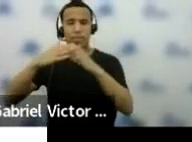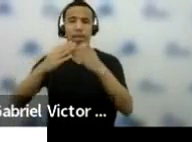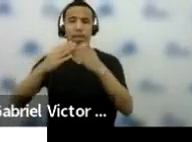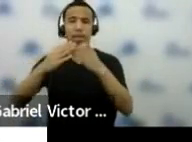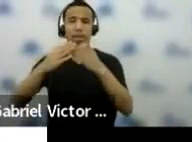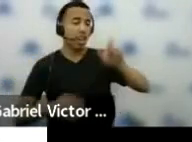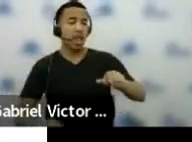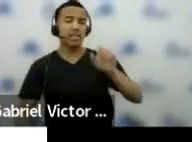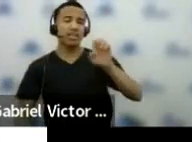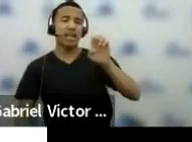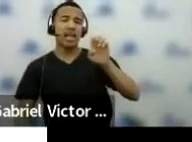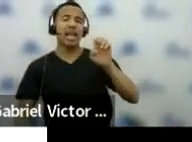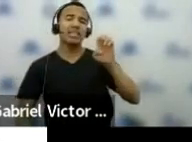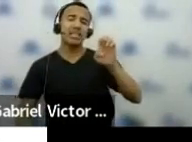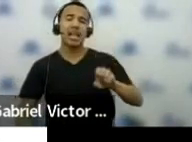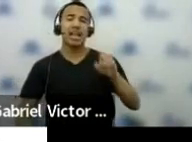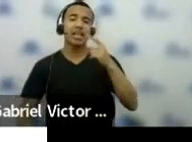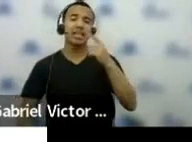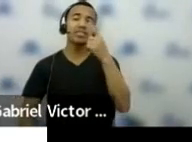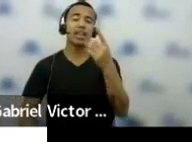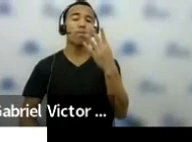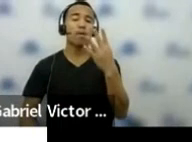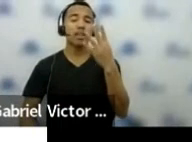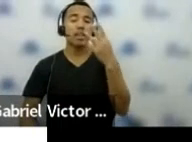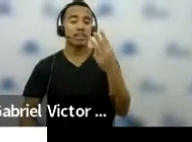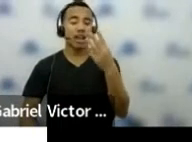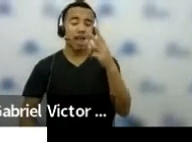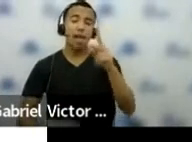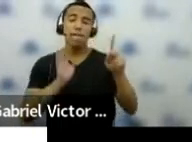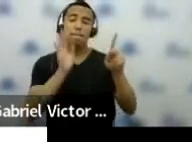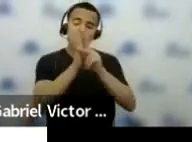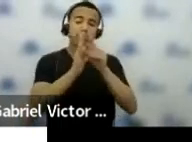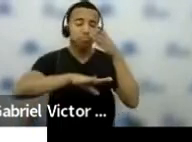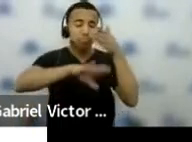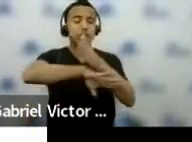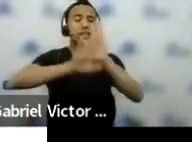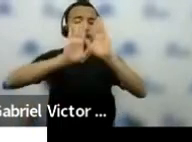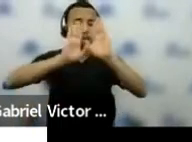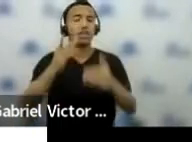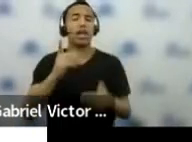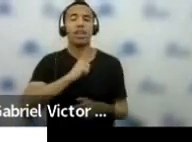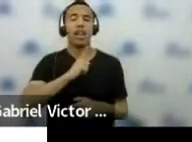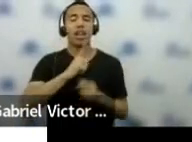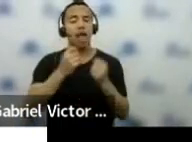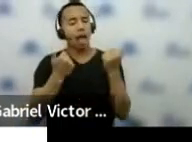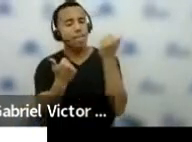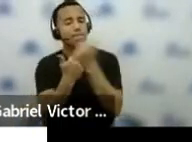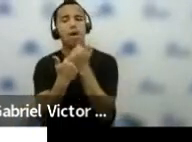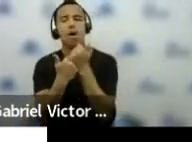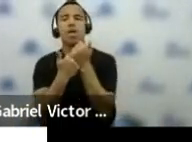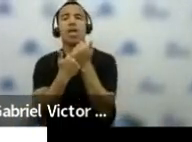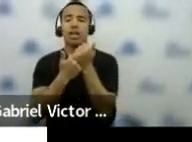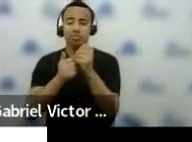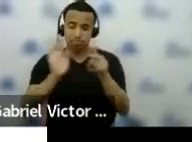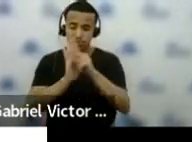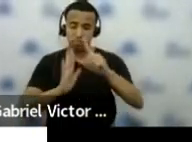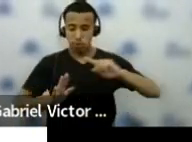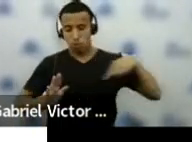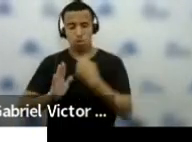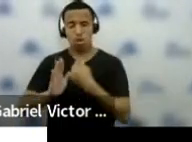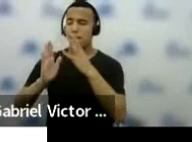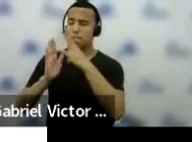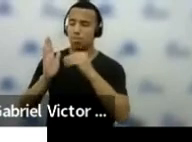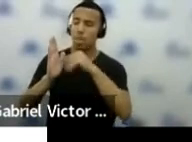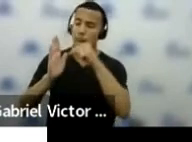são 143 startups que já entraram e que já foram apoiadas no nosso modelo, no